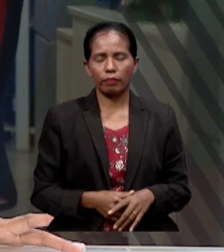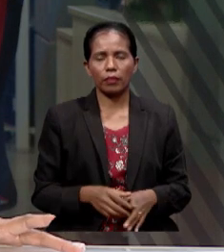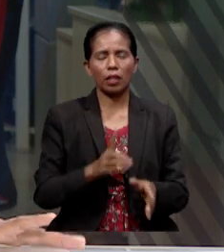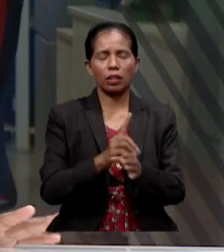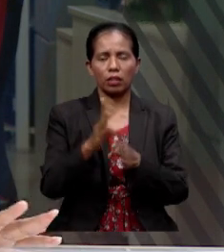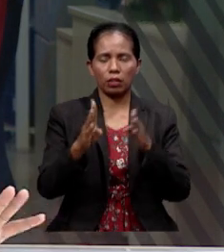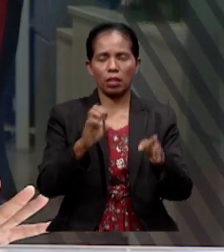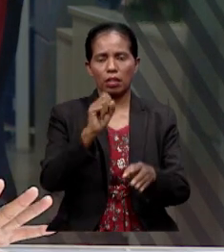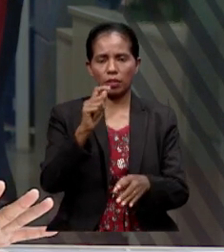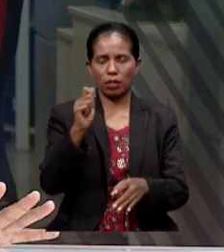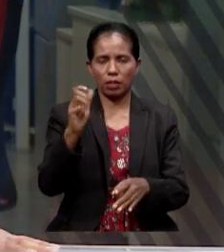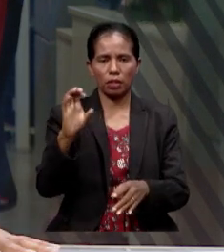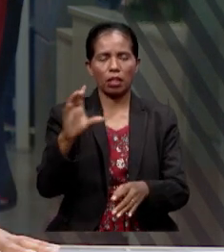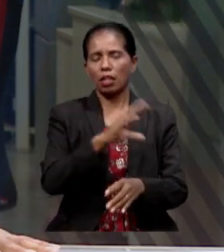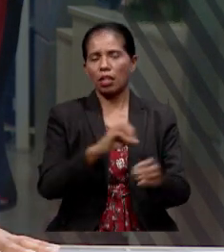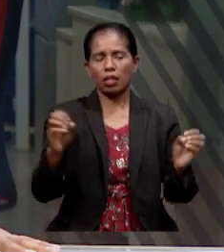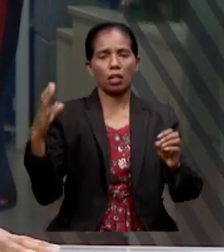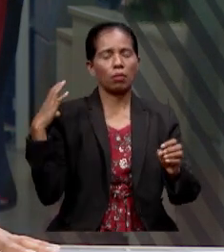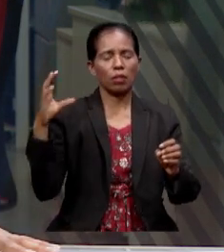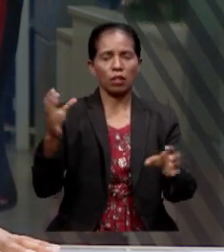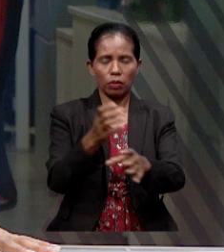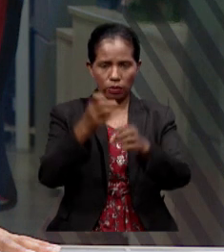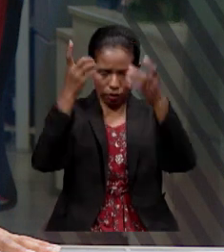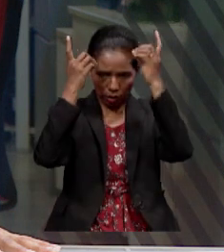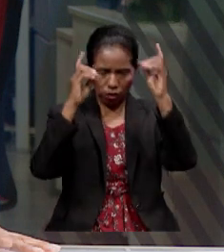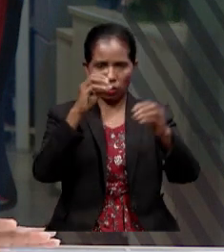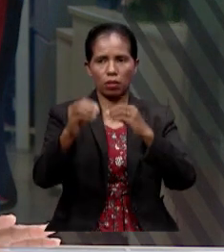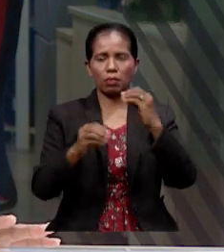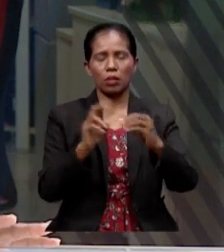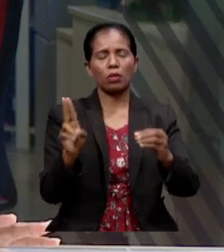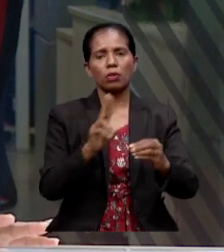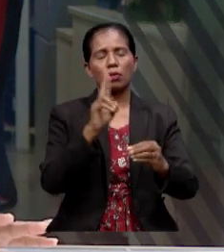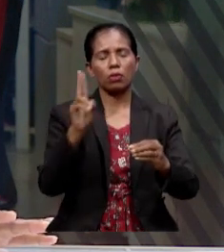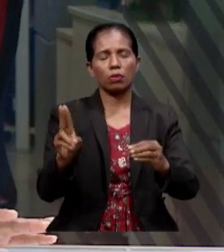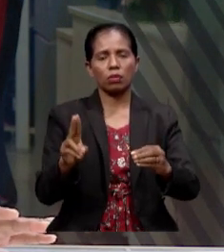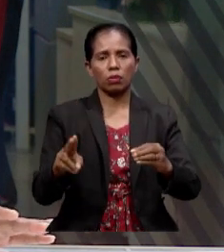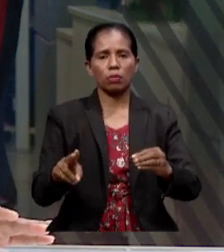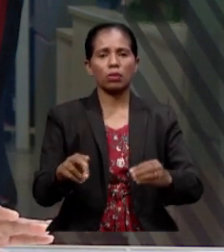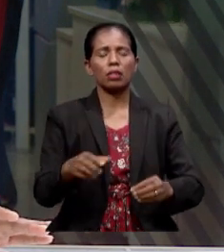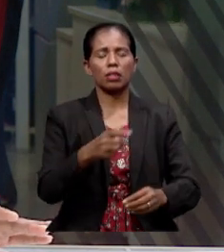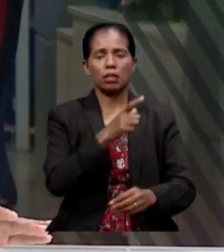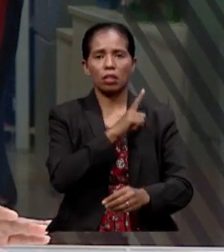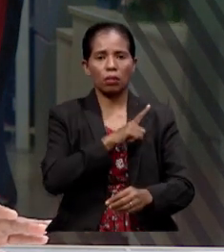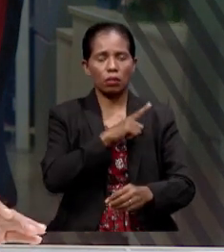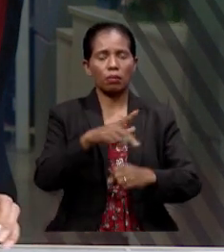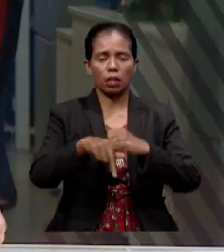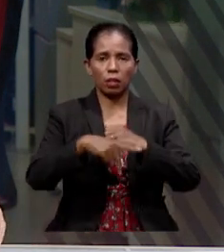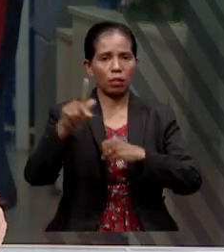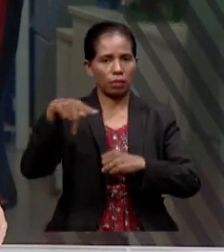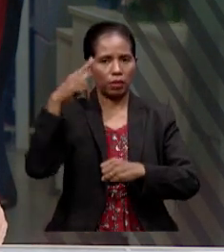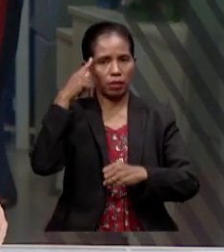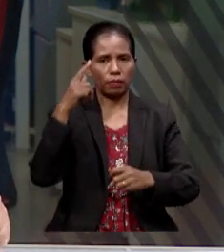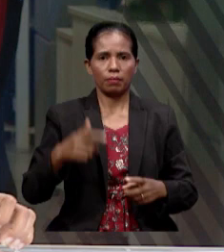Diretor-geral está atento, está lei a competência, rode forte decisão com a utilização em emblema partido político.